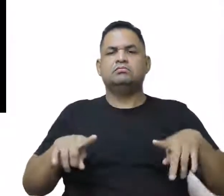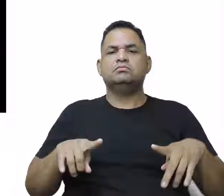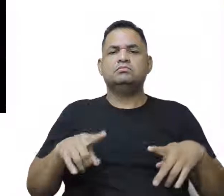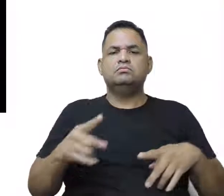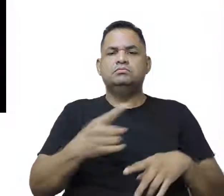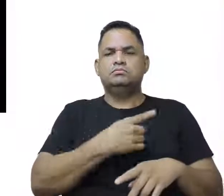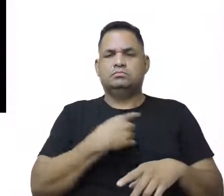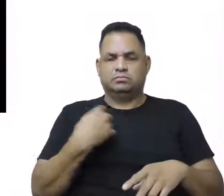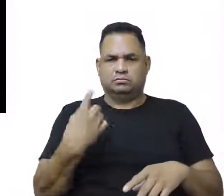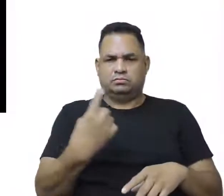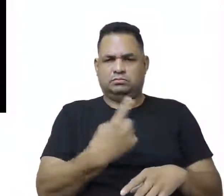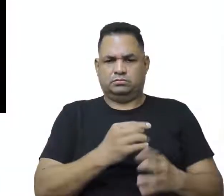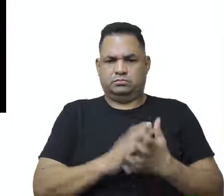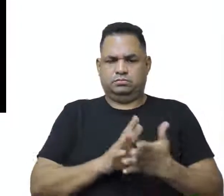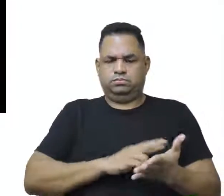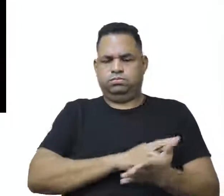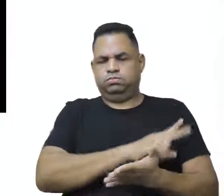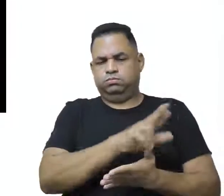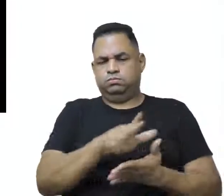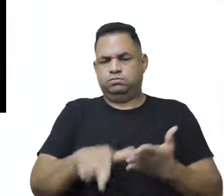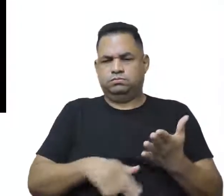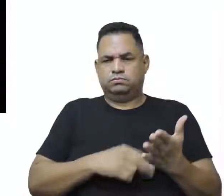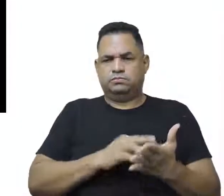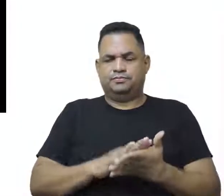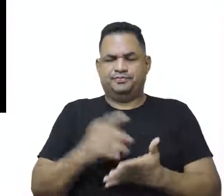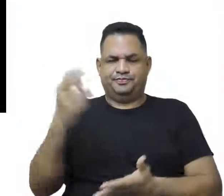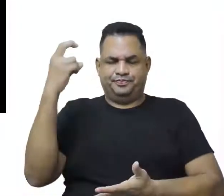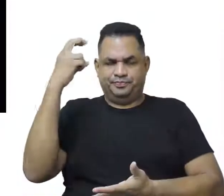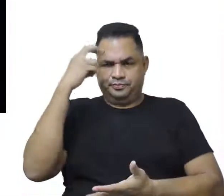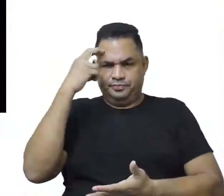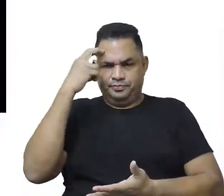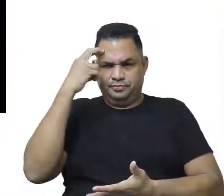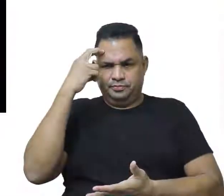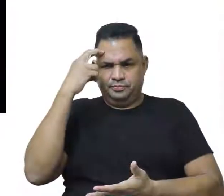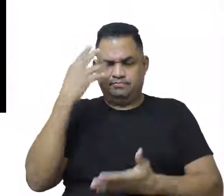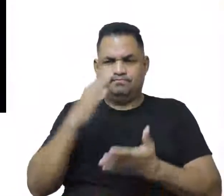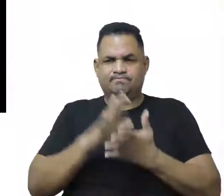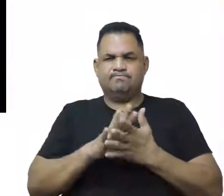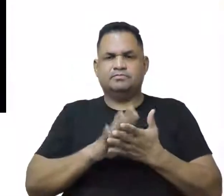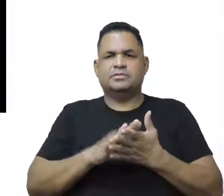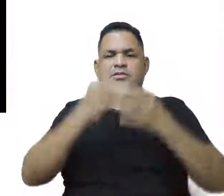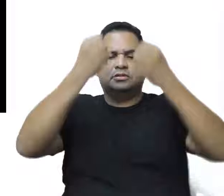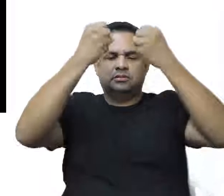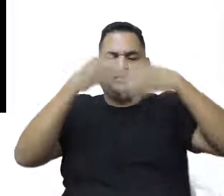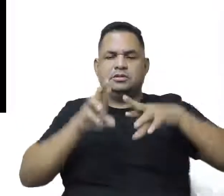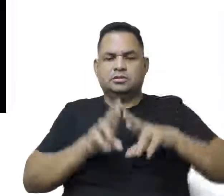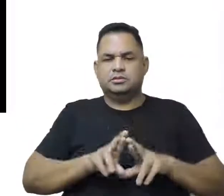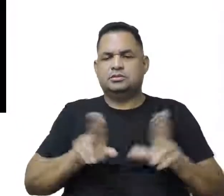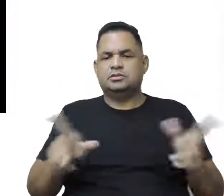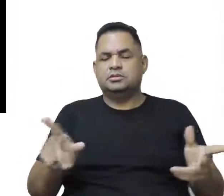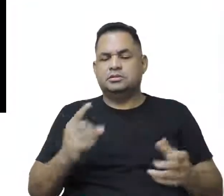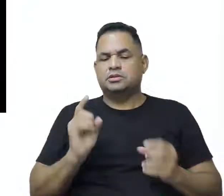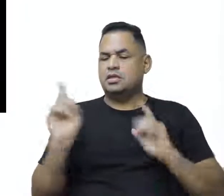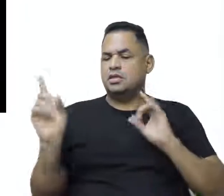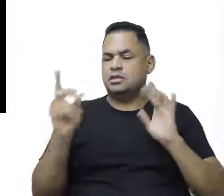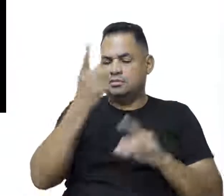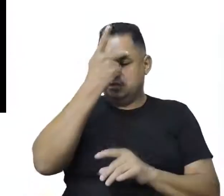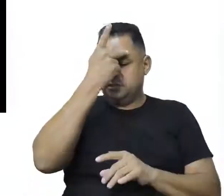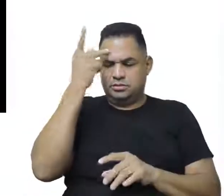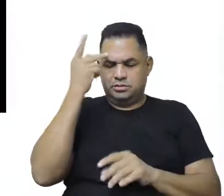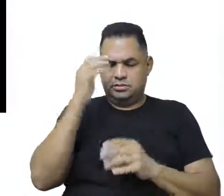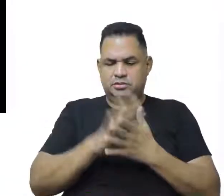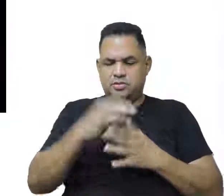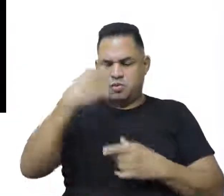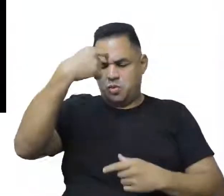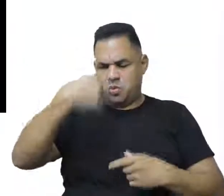nós temos aí uma diversidade cultural muito grande que explica essas diferenças entre nós, entre todos